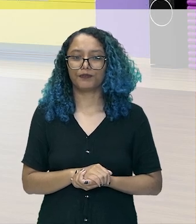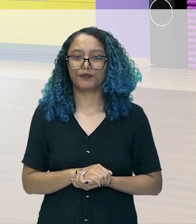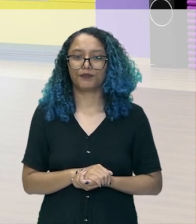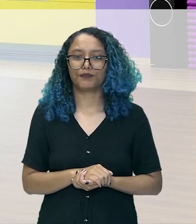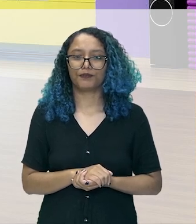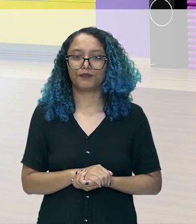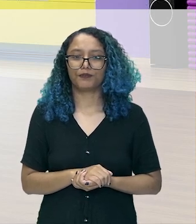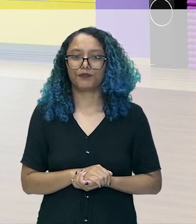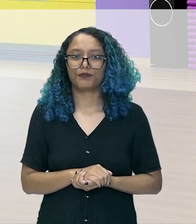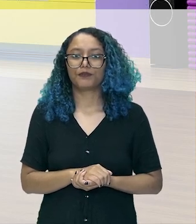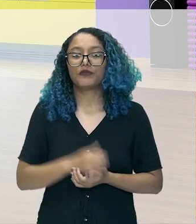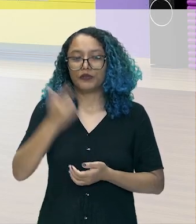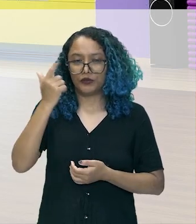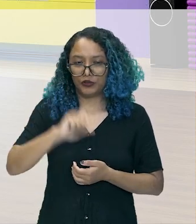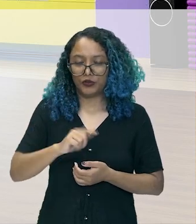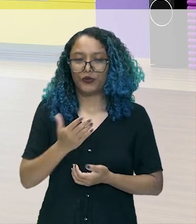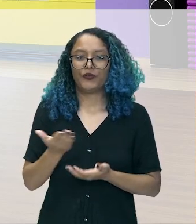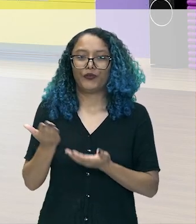tenta tocar.